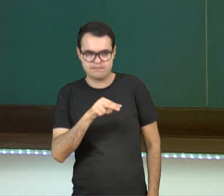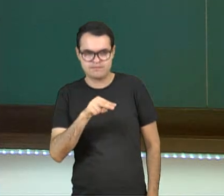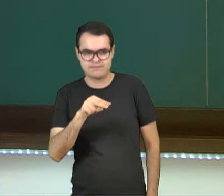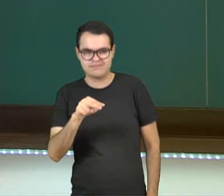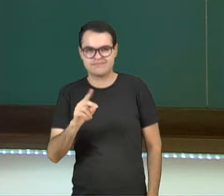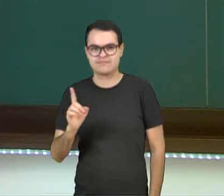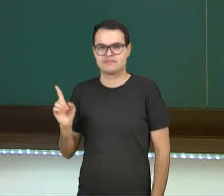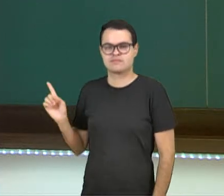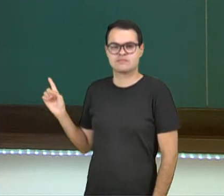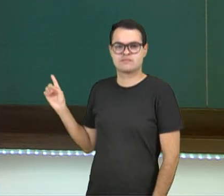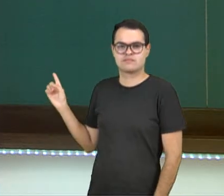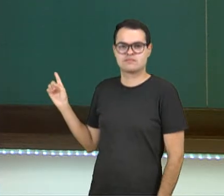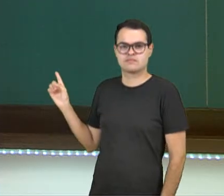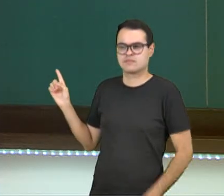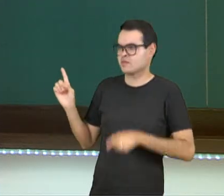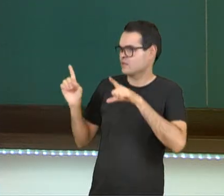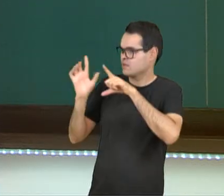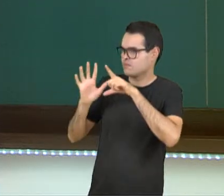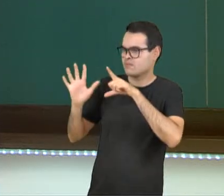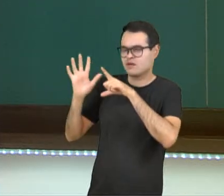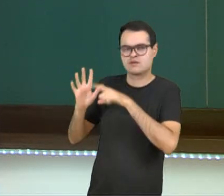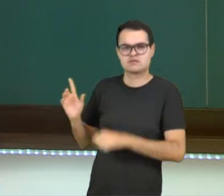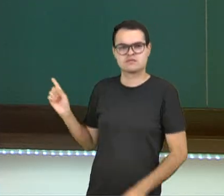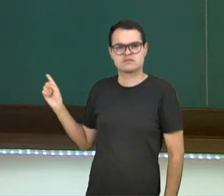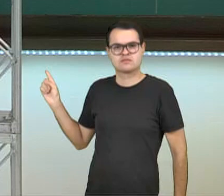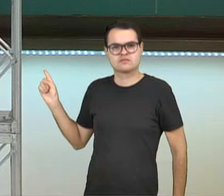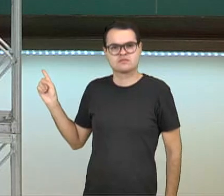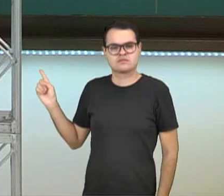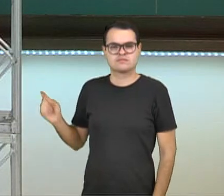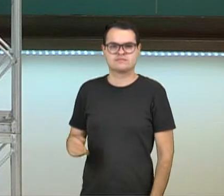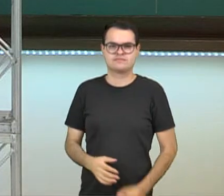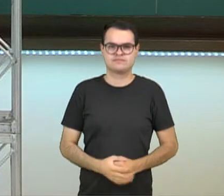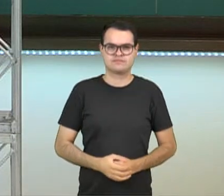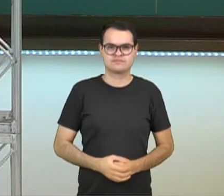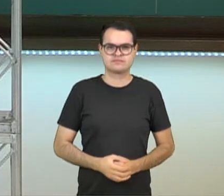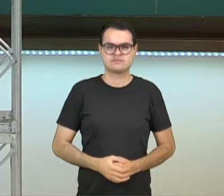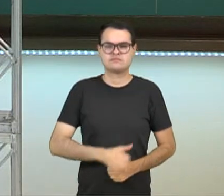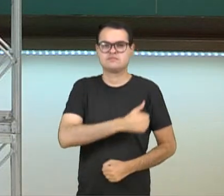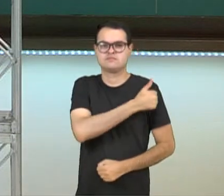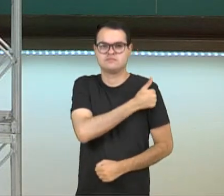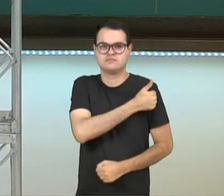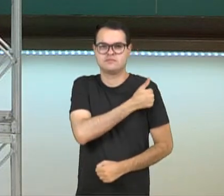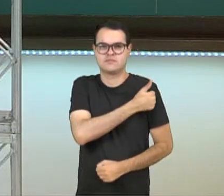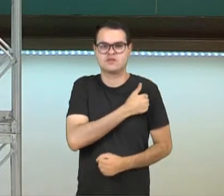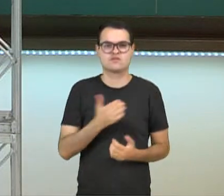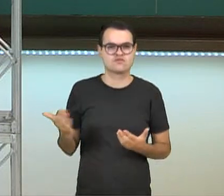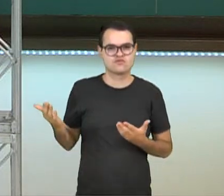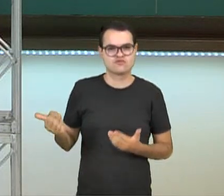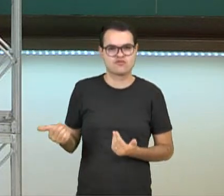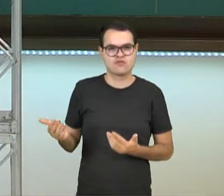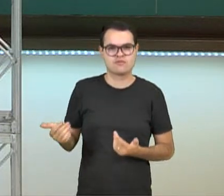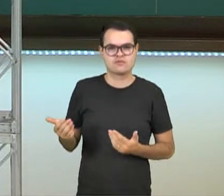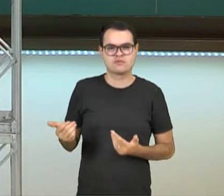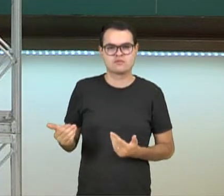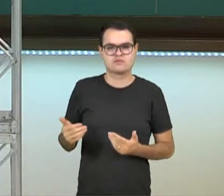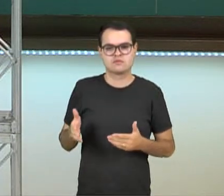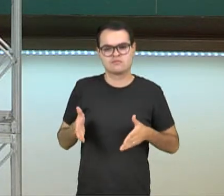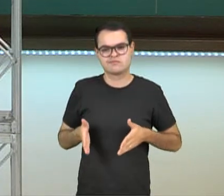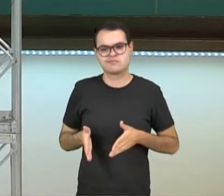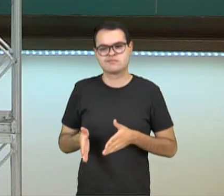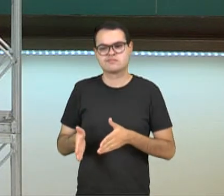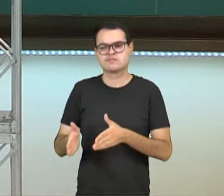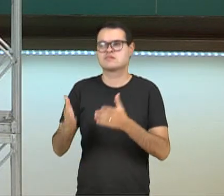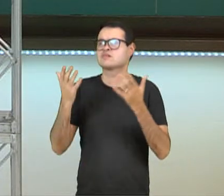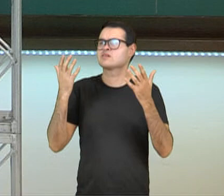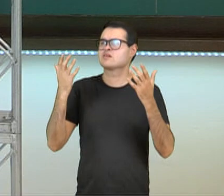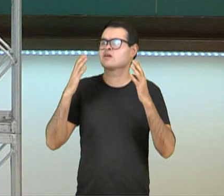na imagem, está sendo retratado os jovens ali indo às ruas, manifestação, queremos